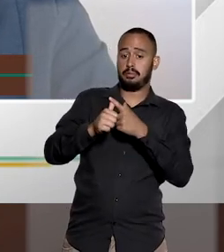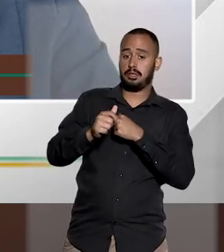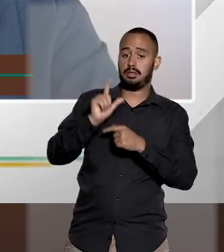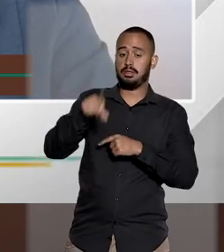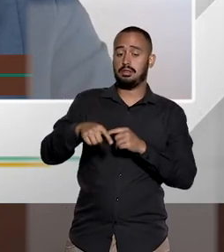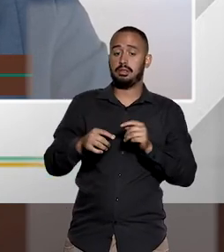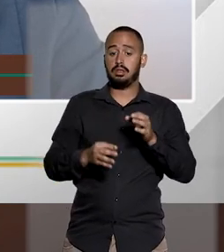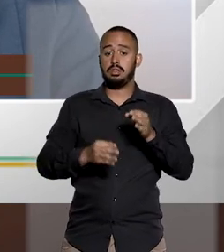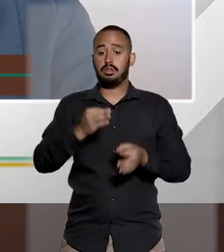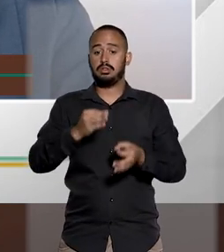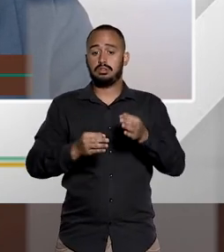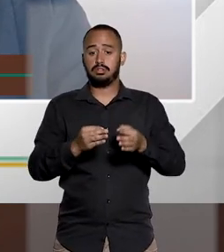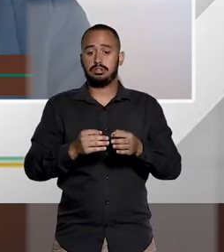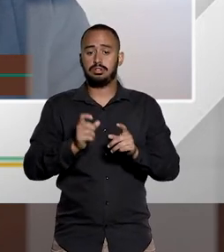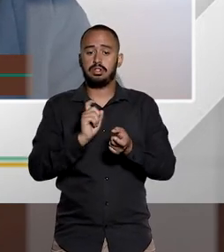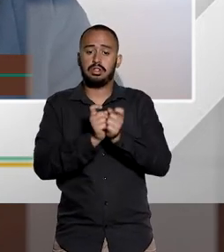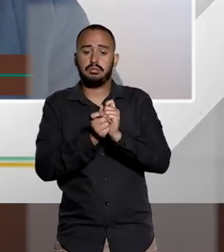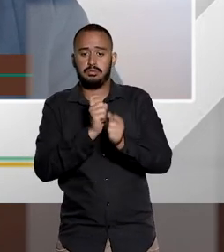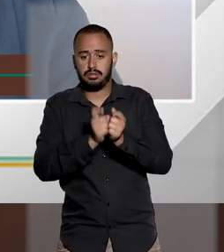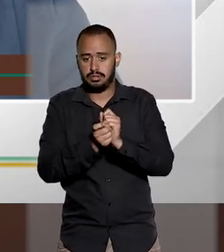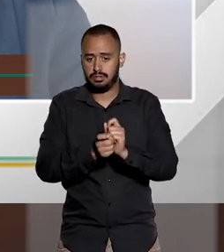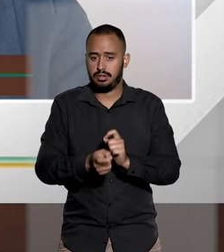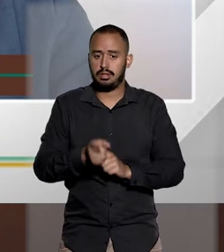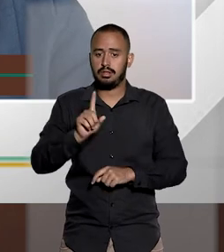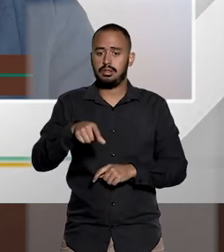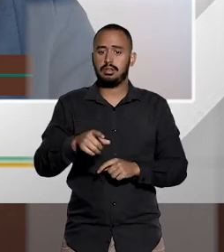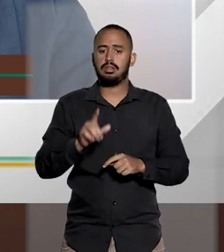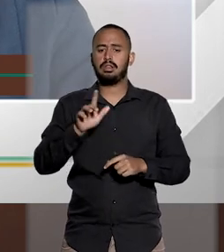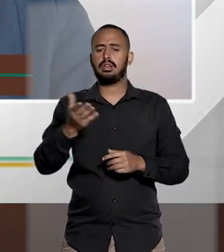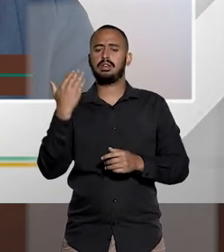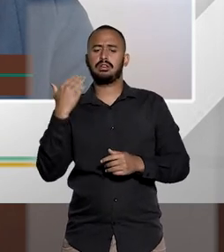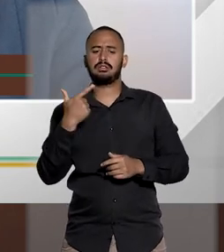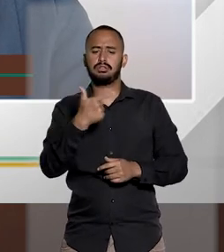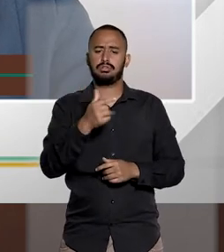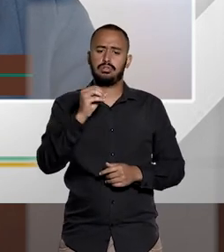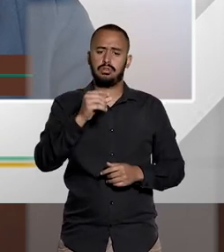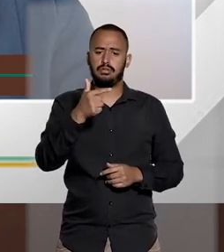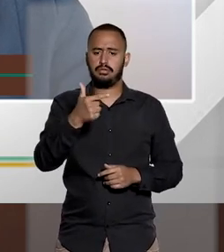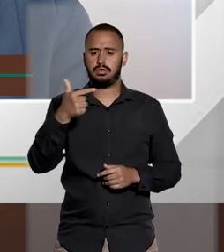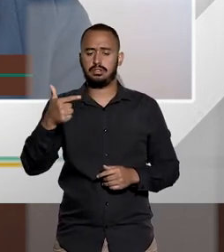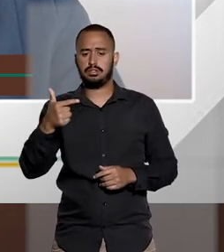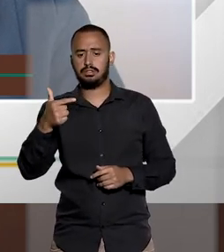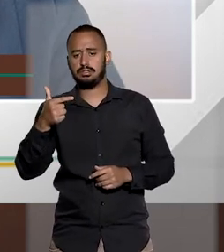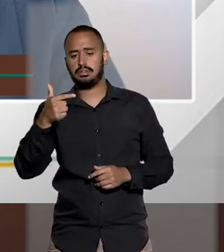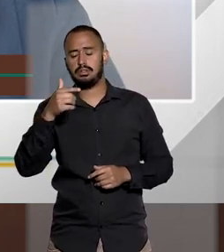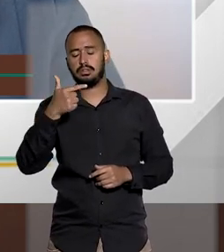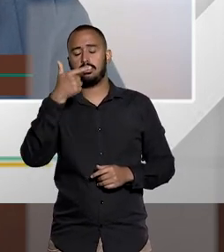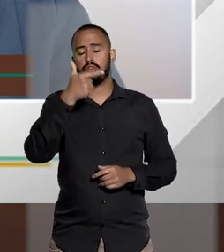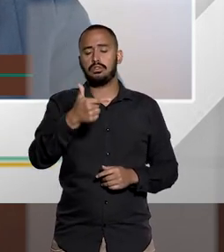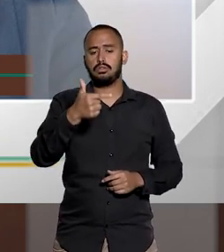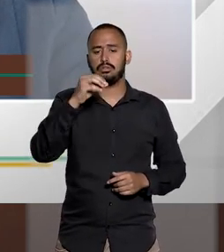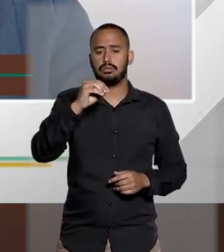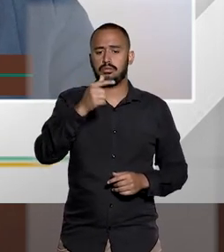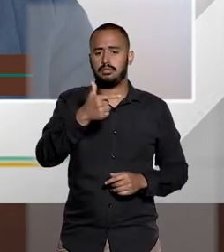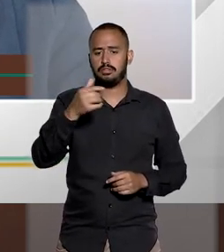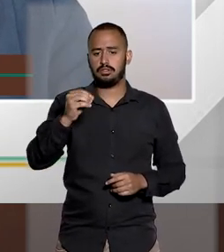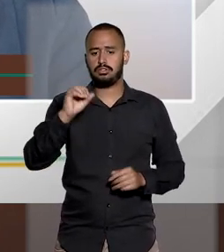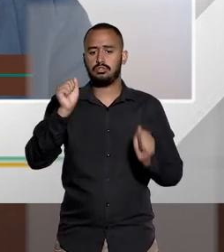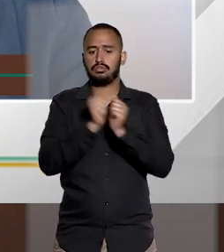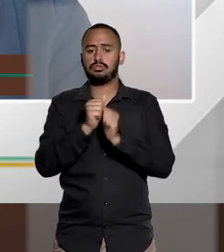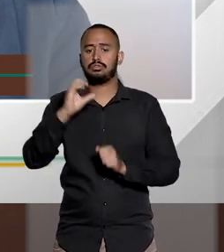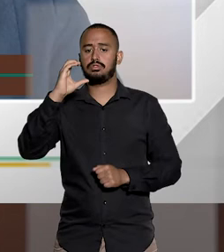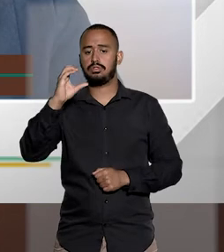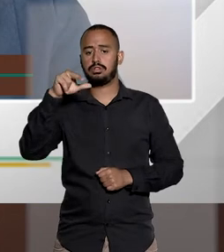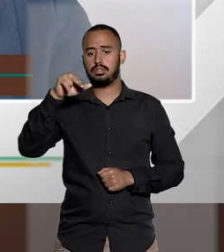de direito administrativo que a gente teve em 2020, com o CNJ, participação em peso,